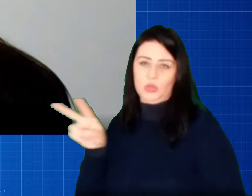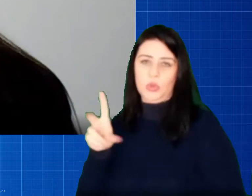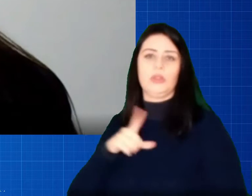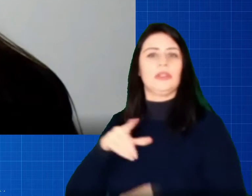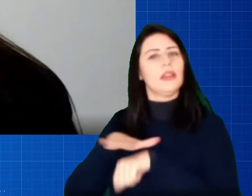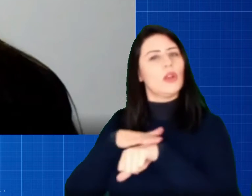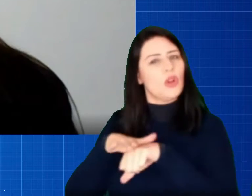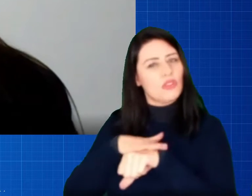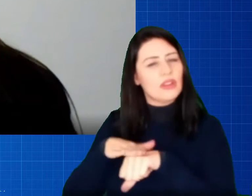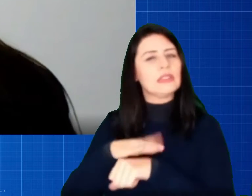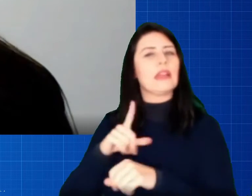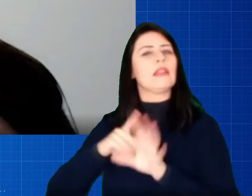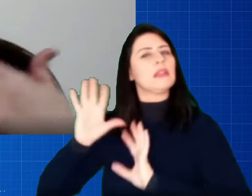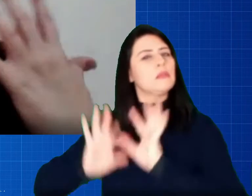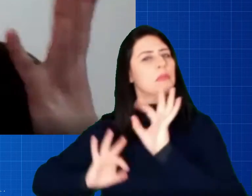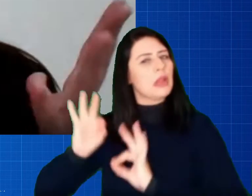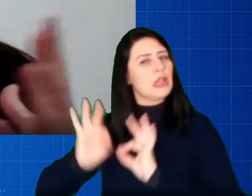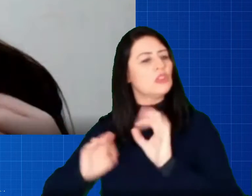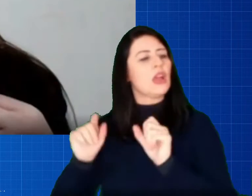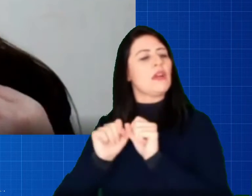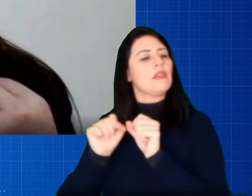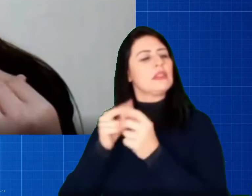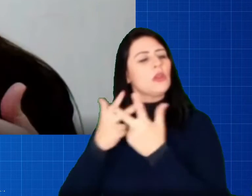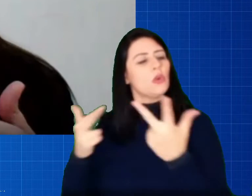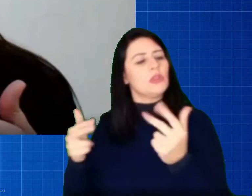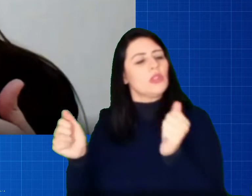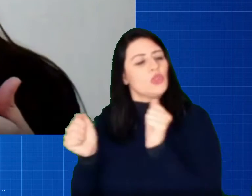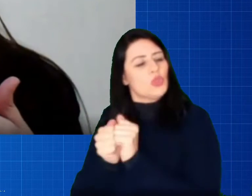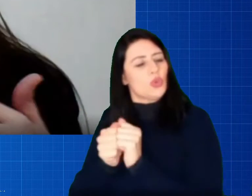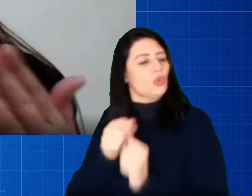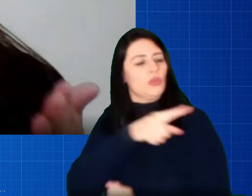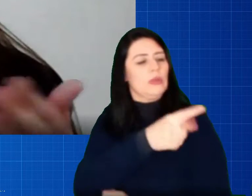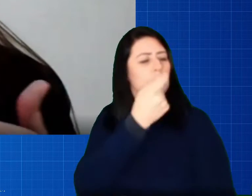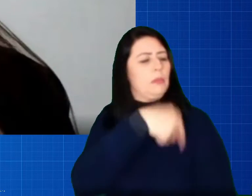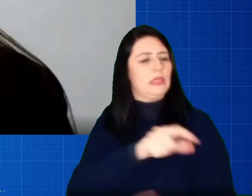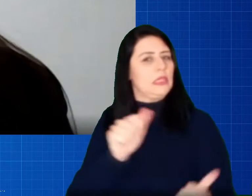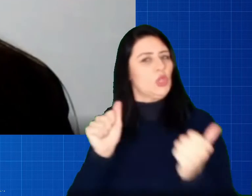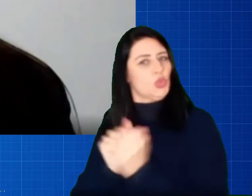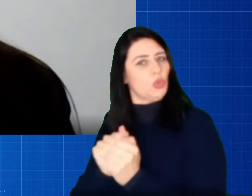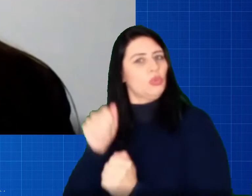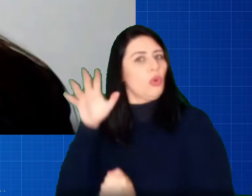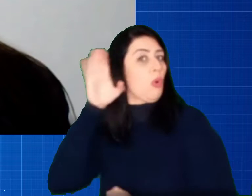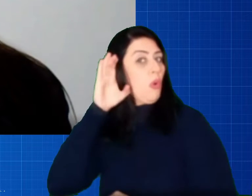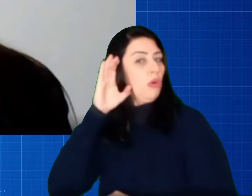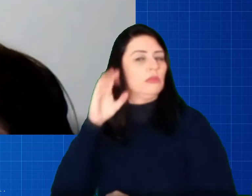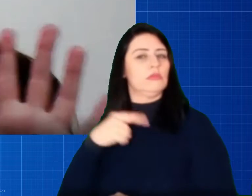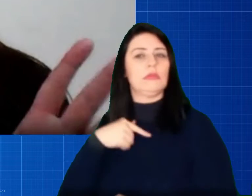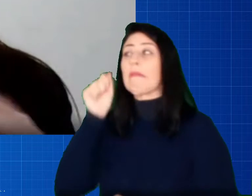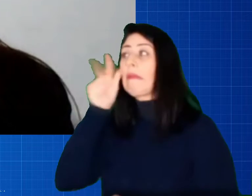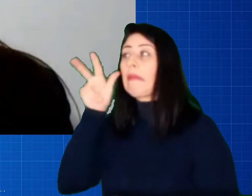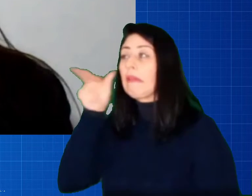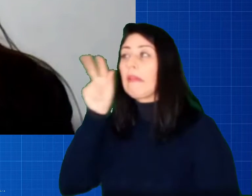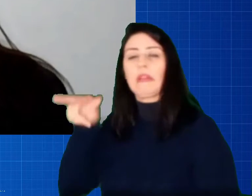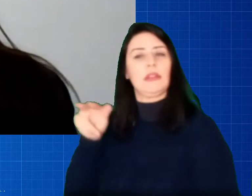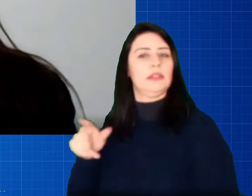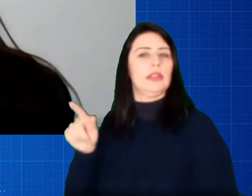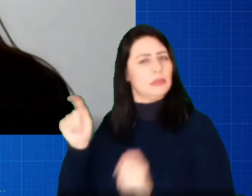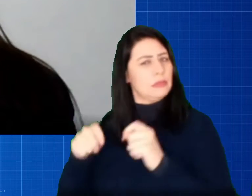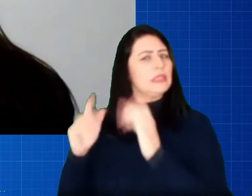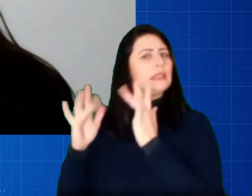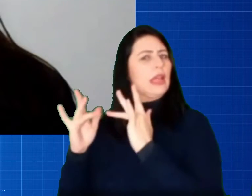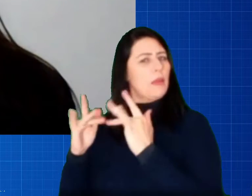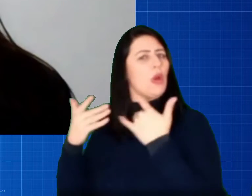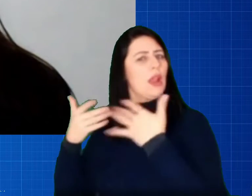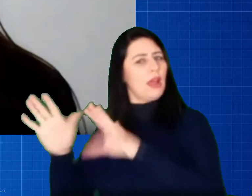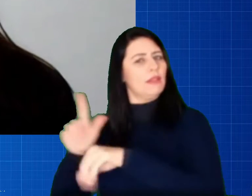têm que conversar, eles têm que planejar, fazer coisas juntos, que vocês não precisam estar juntos, escutando. Eles têm que namorar, eles têm que também se sentir